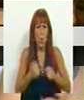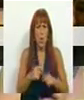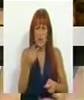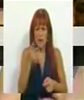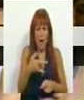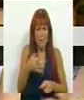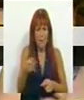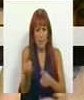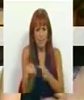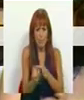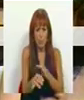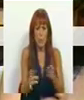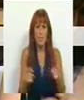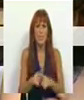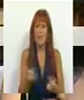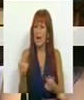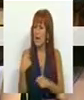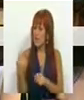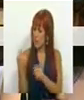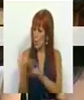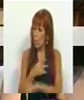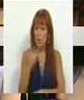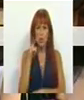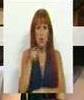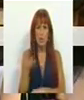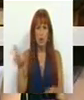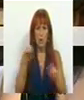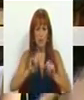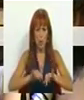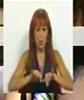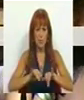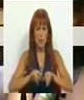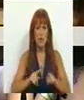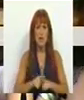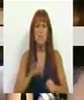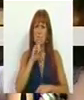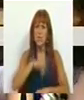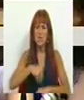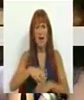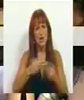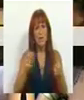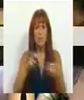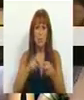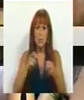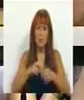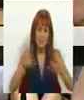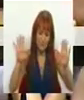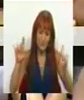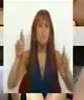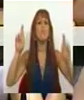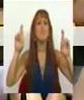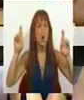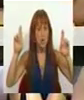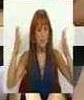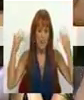as aplicações. A recente aquisição de 2.000 novos computadores virá provavelmente a resolver o problema. Assim o